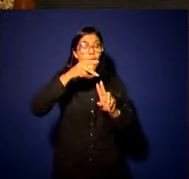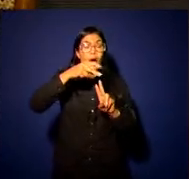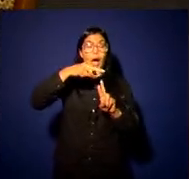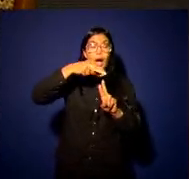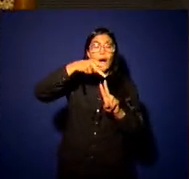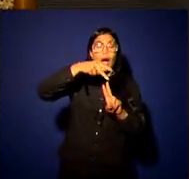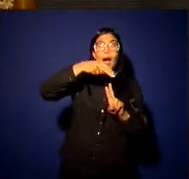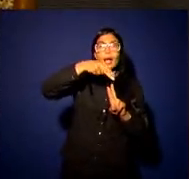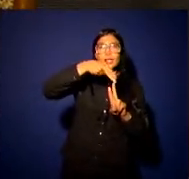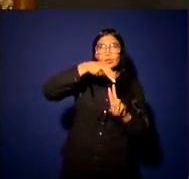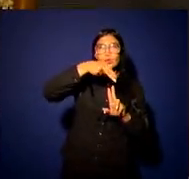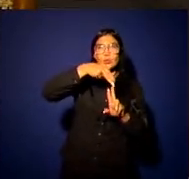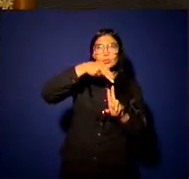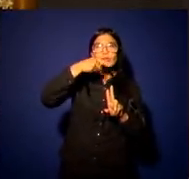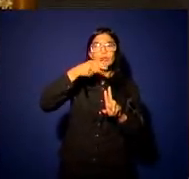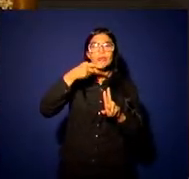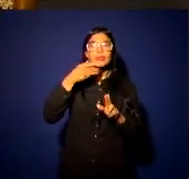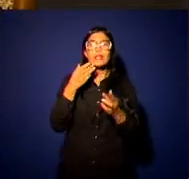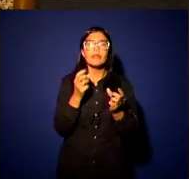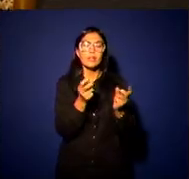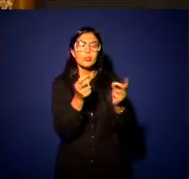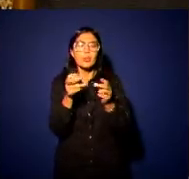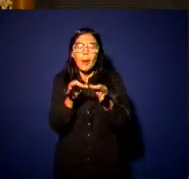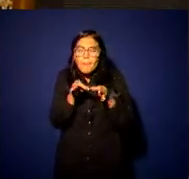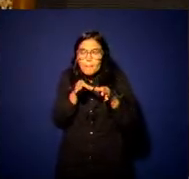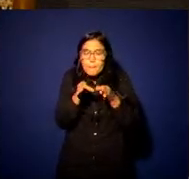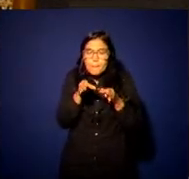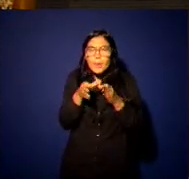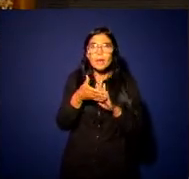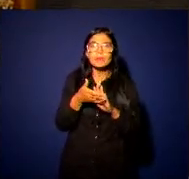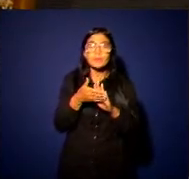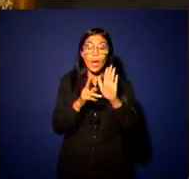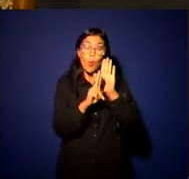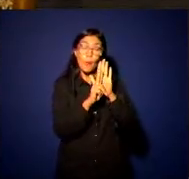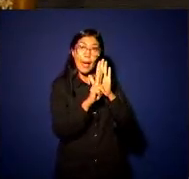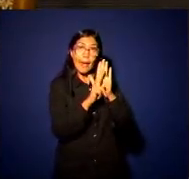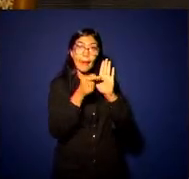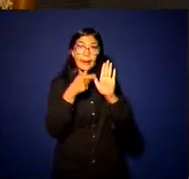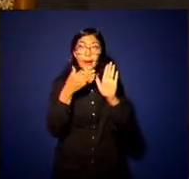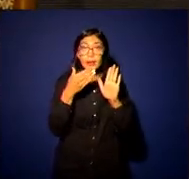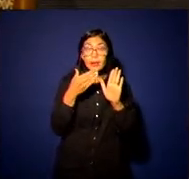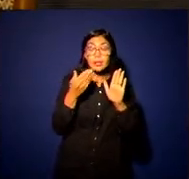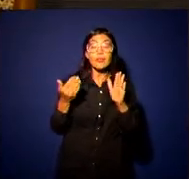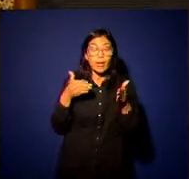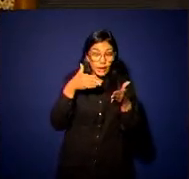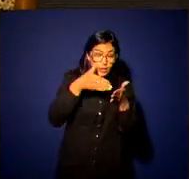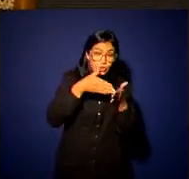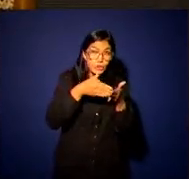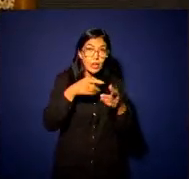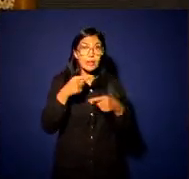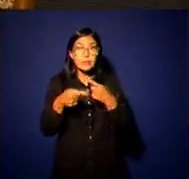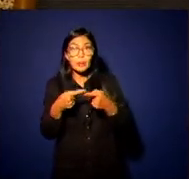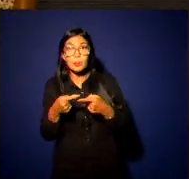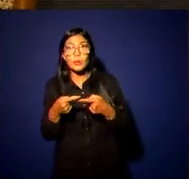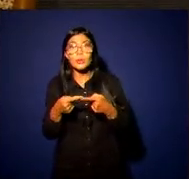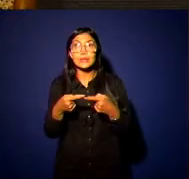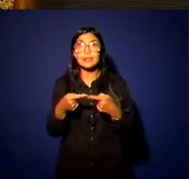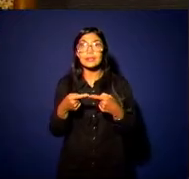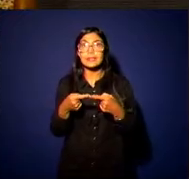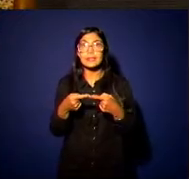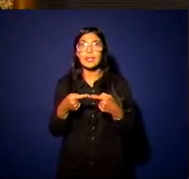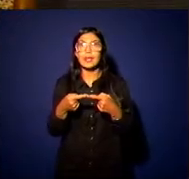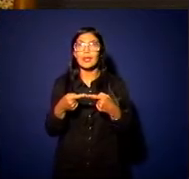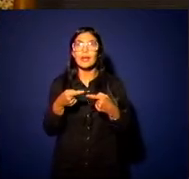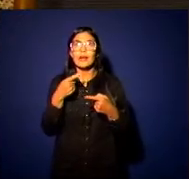é a regra que fala dos mercados organizados essa é uma regra que antecede a minha chegada Depois da nossa chegada a gente